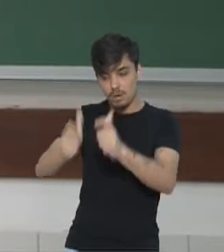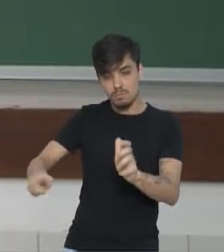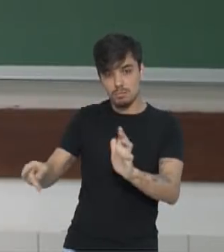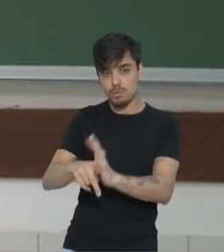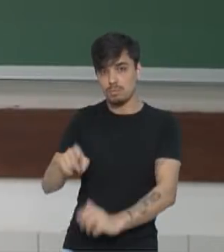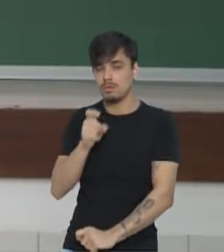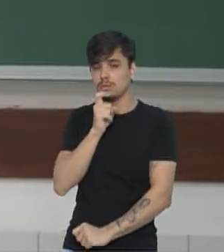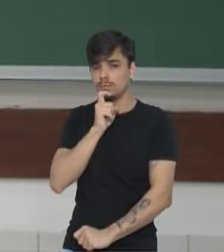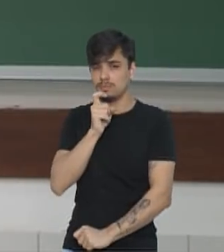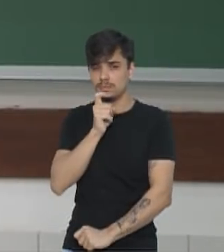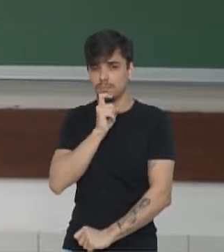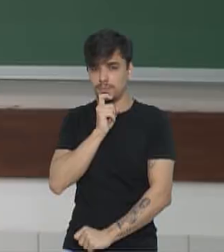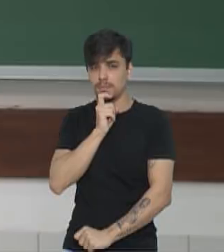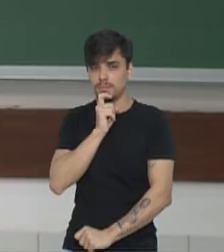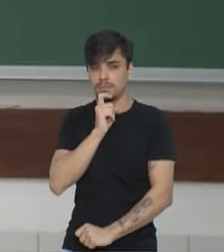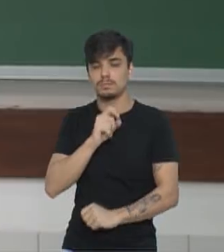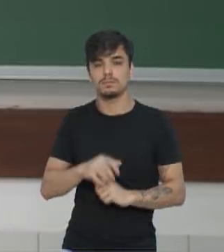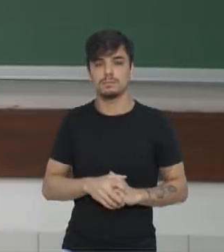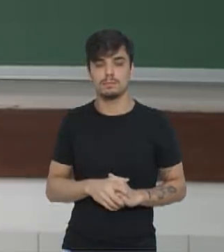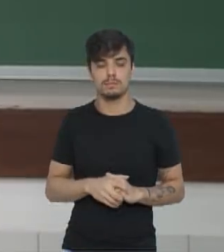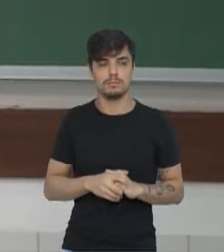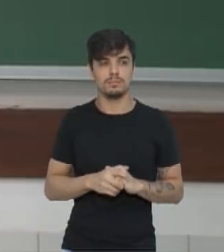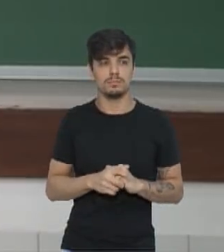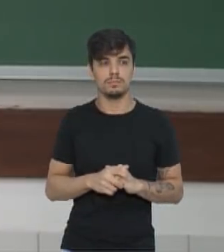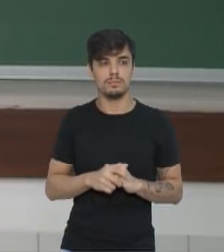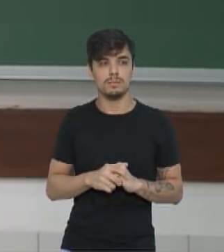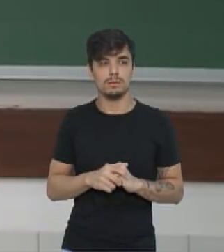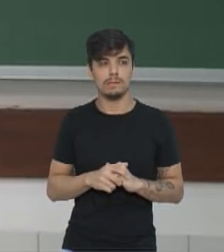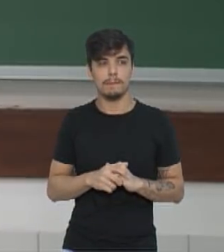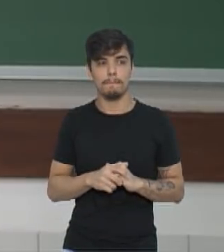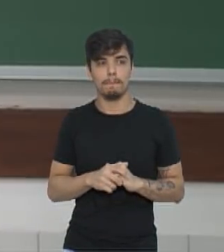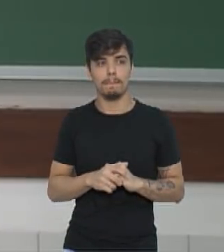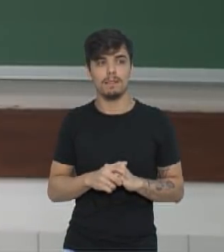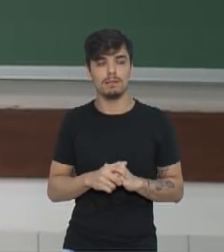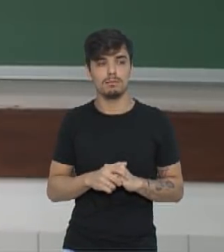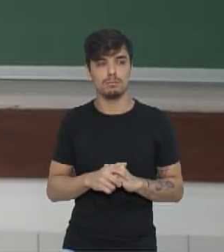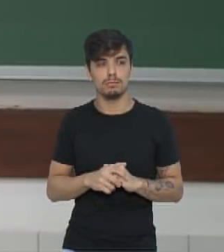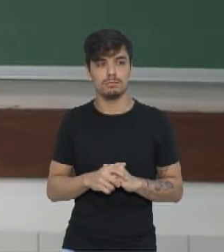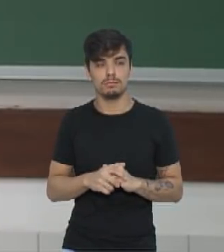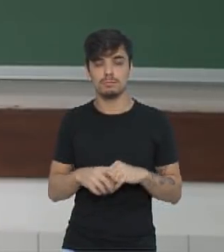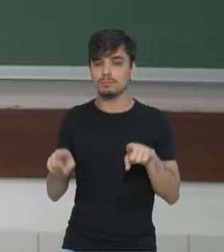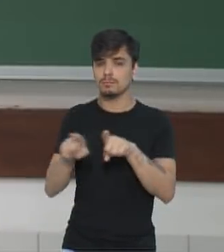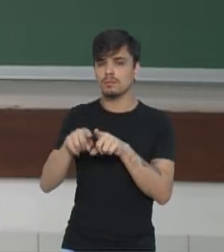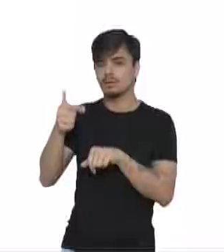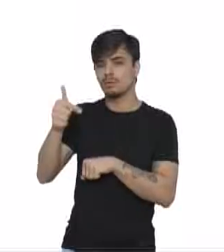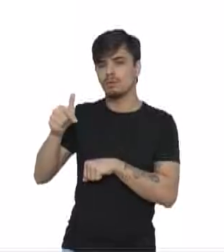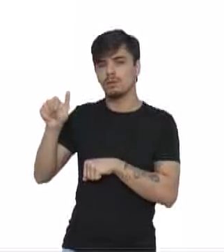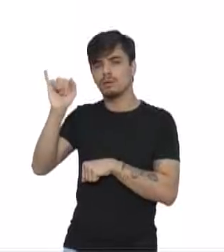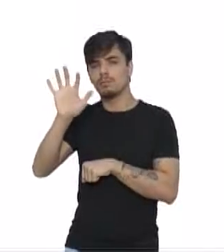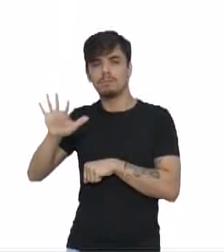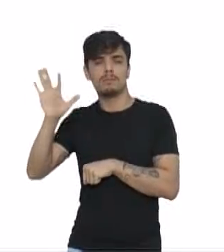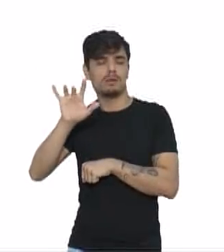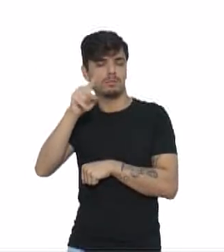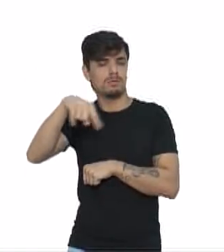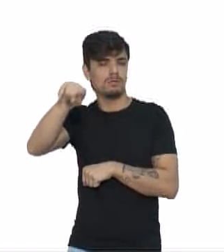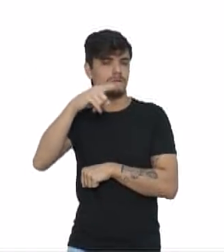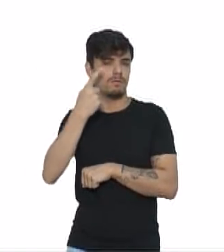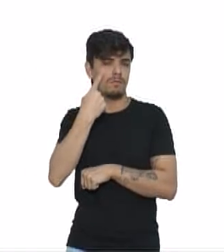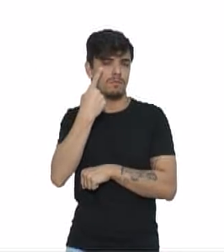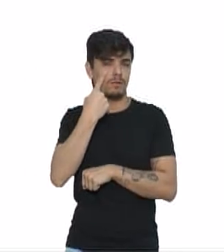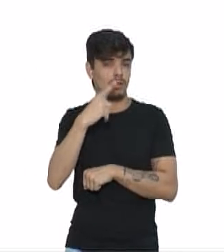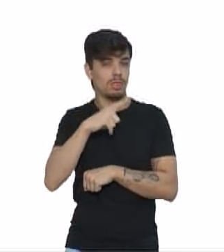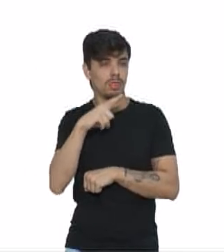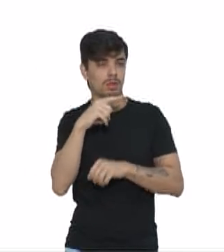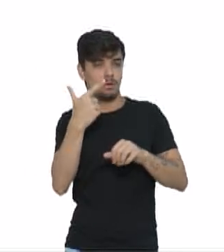e inóspito que eles vivem, certo? E aqui, trazendo mais algumas imagens para vocês, você tem